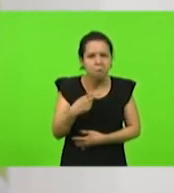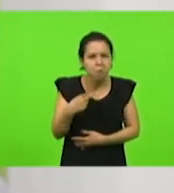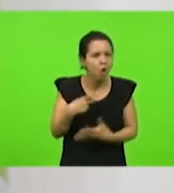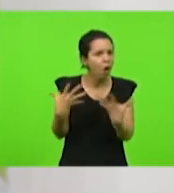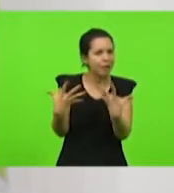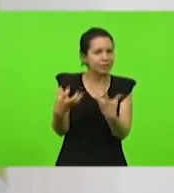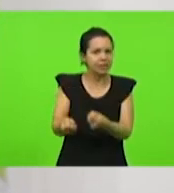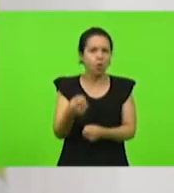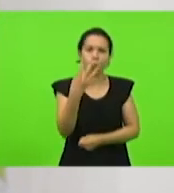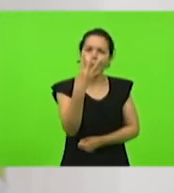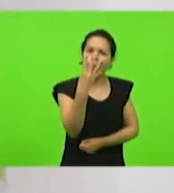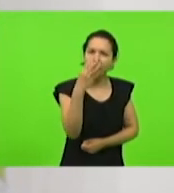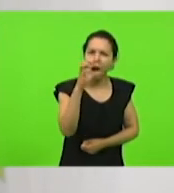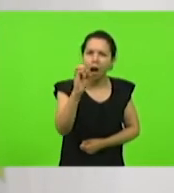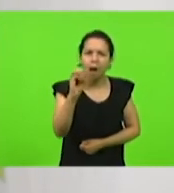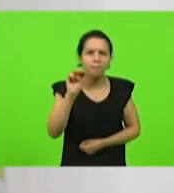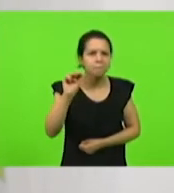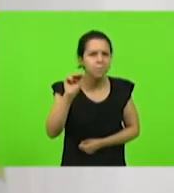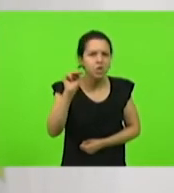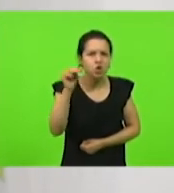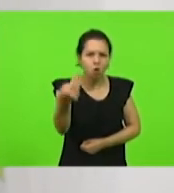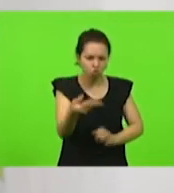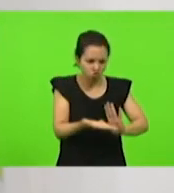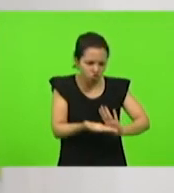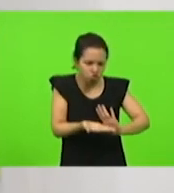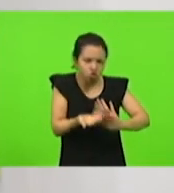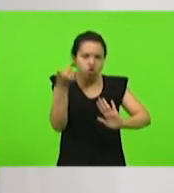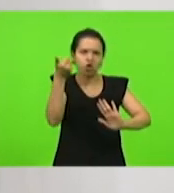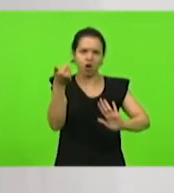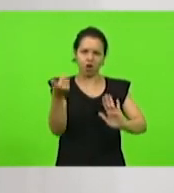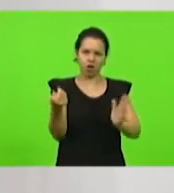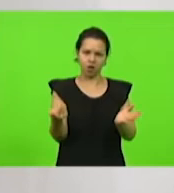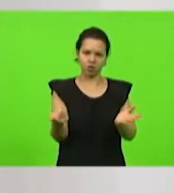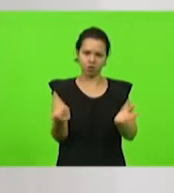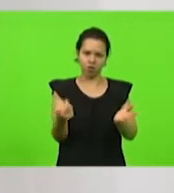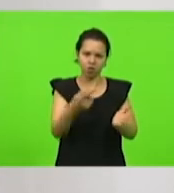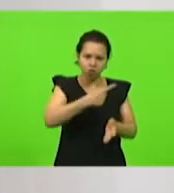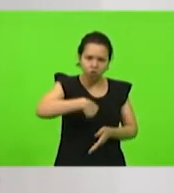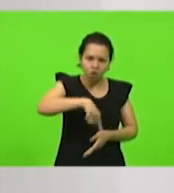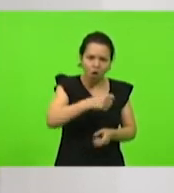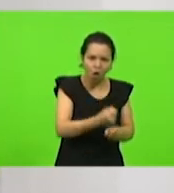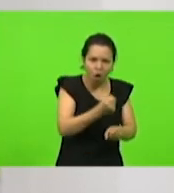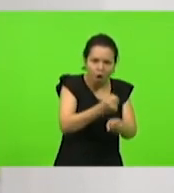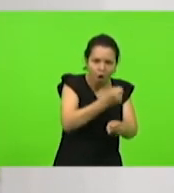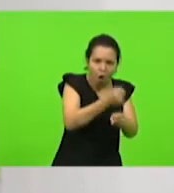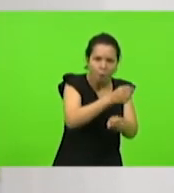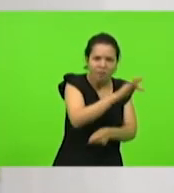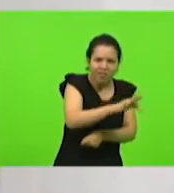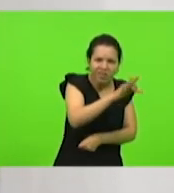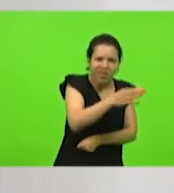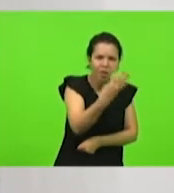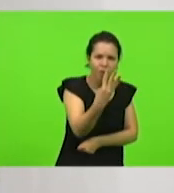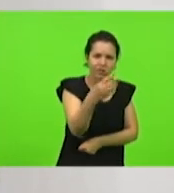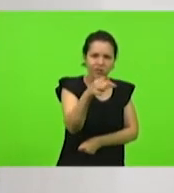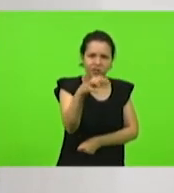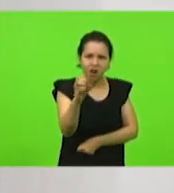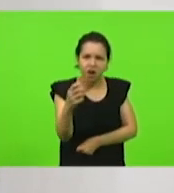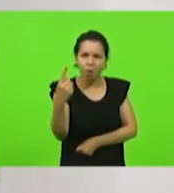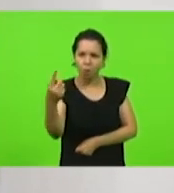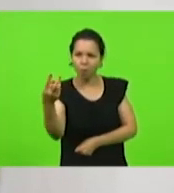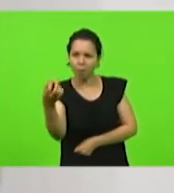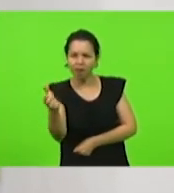que 40 milhões sejam retirados das nossas obras federais, da 470 e da 163,